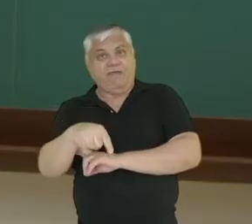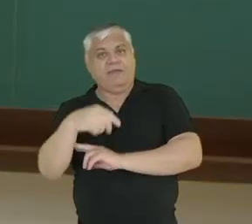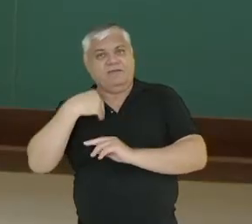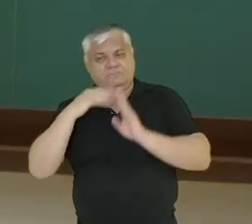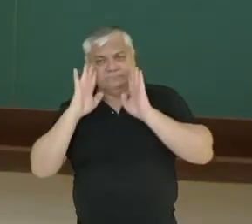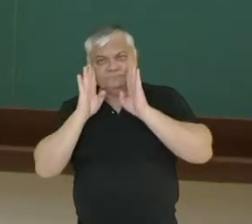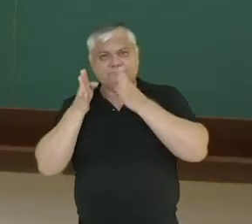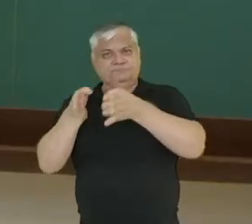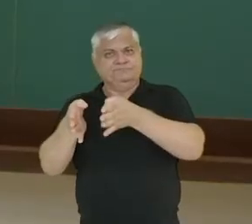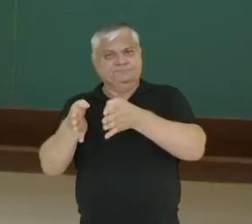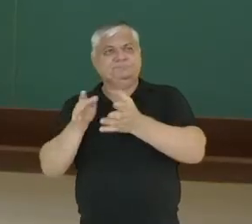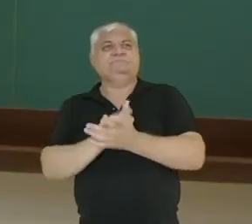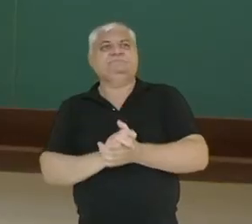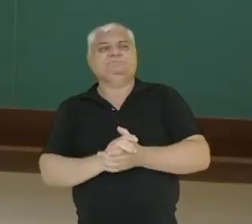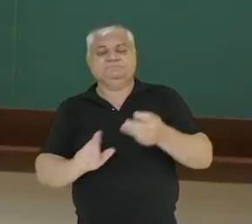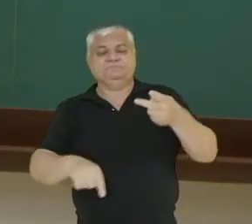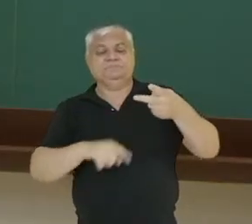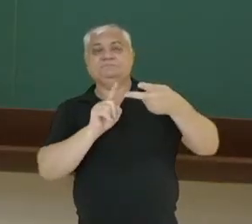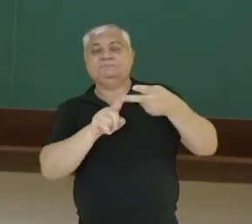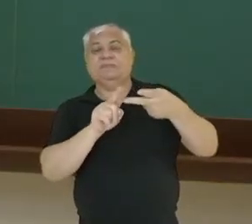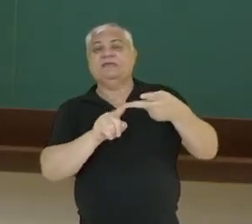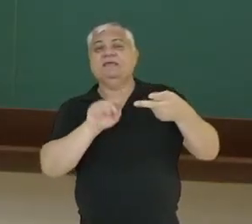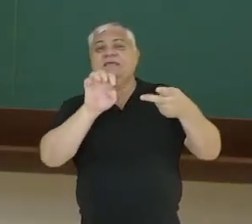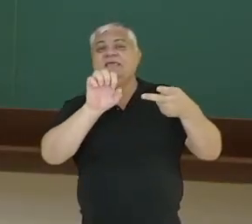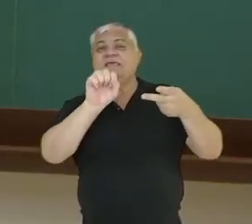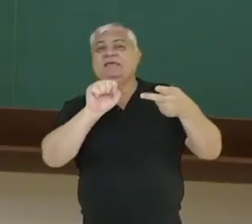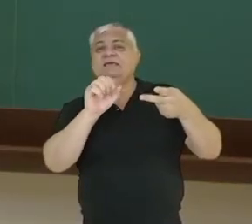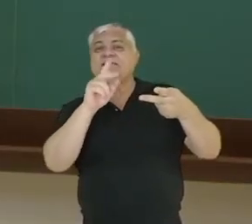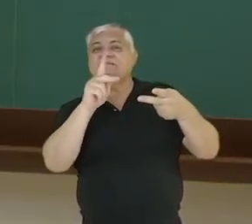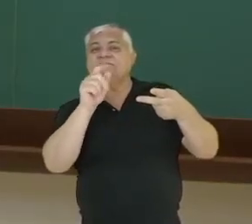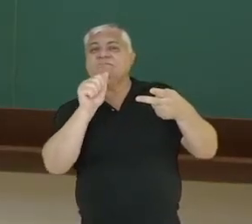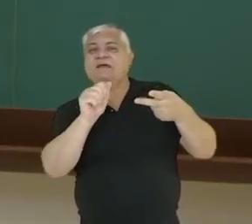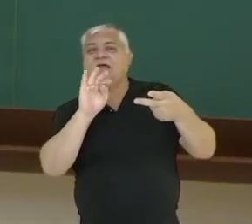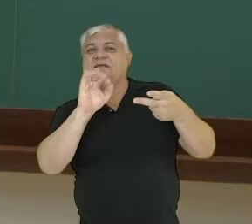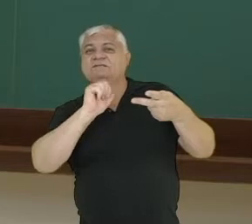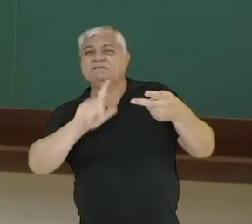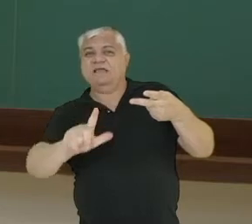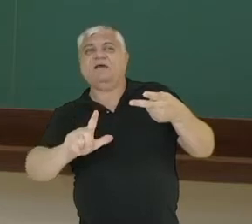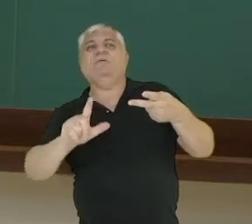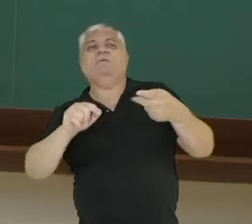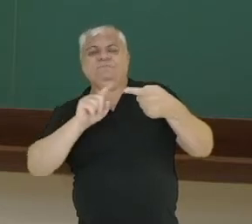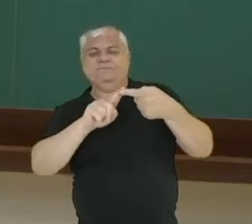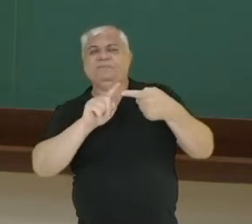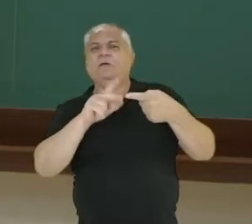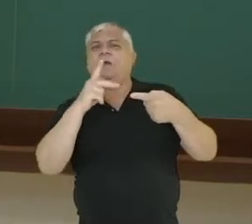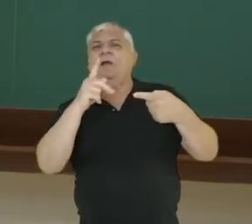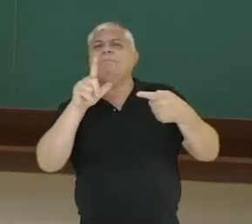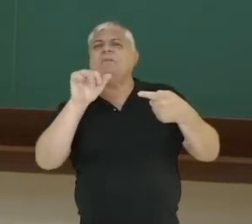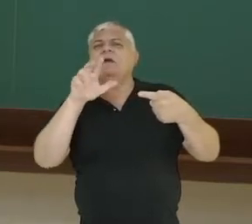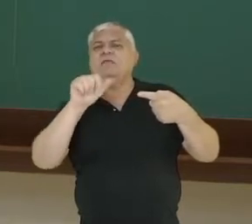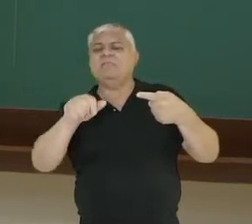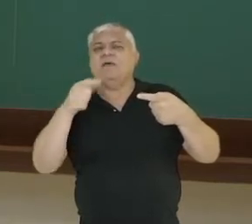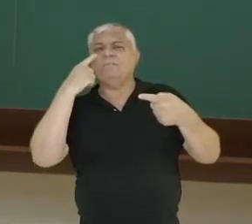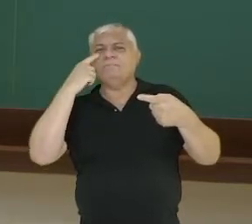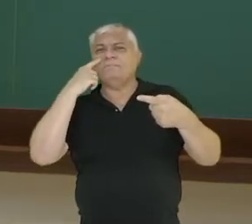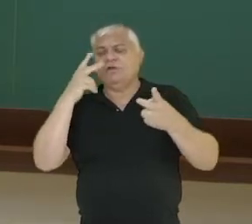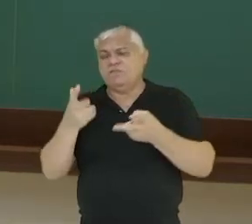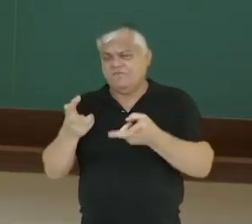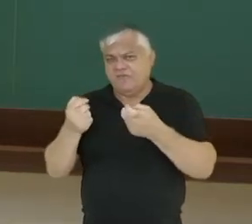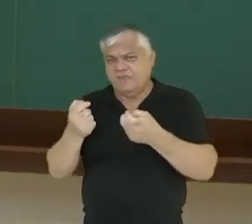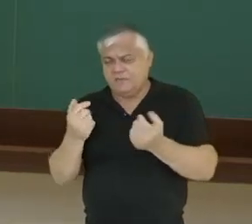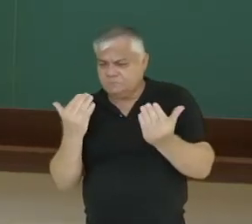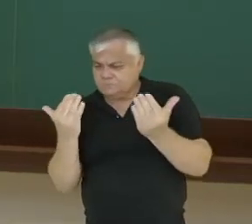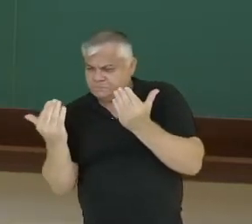em específico, a isomeria espacial. A isomeria plana pode ser verificada